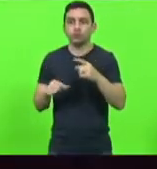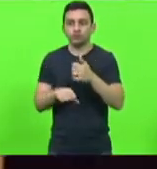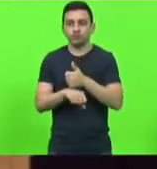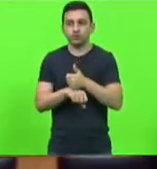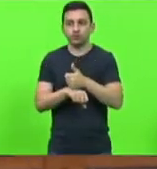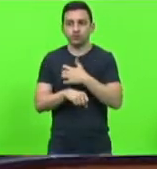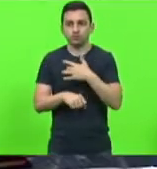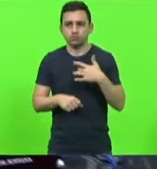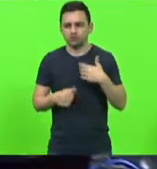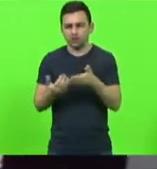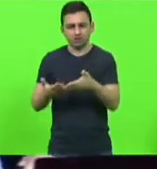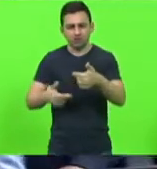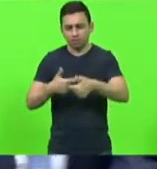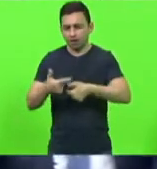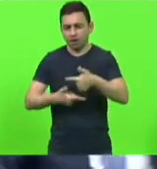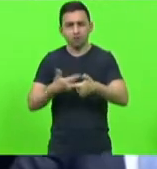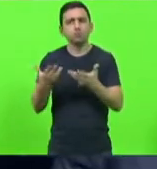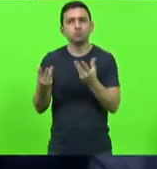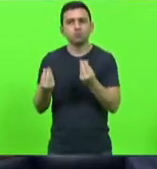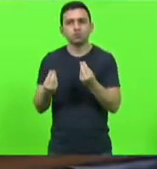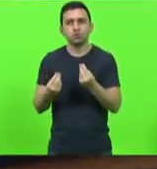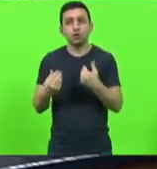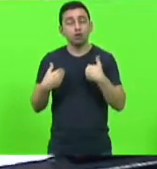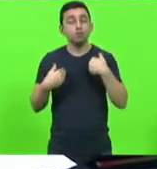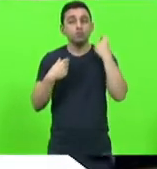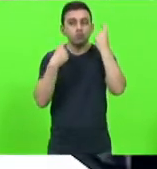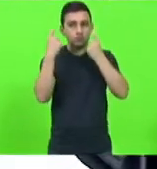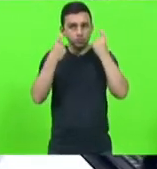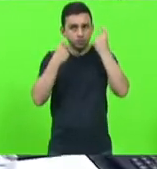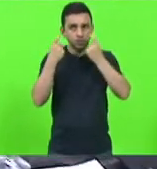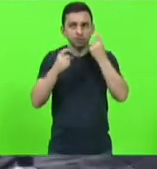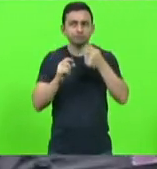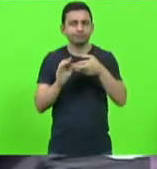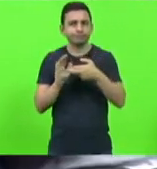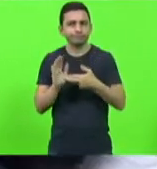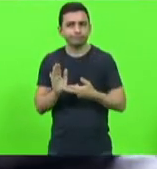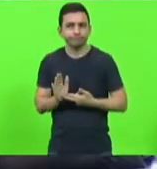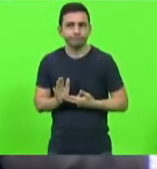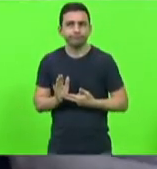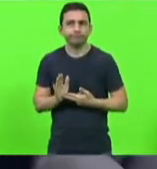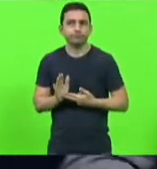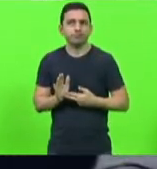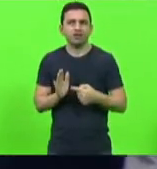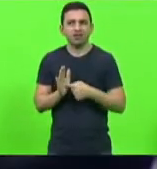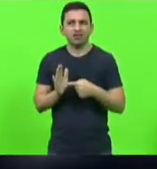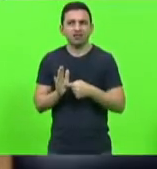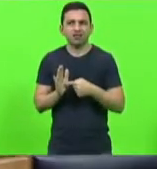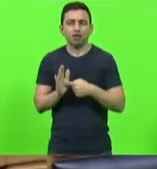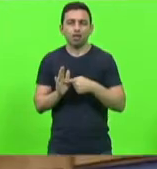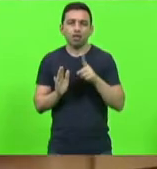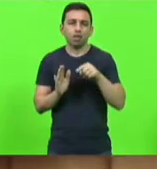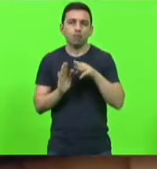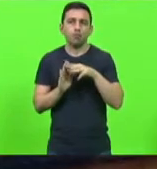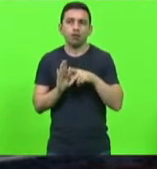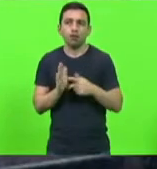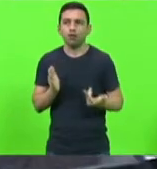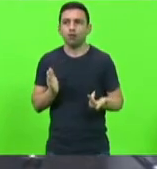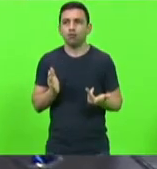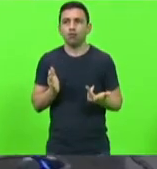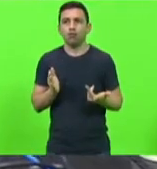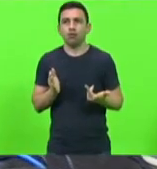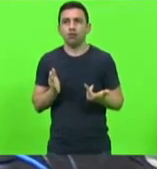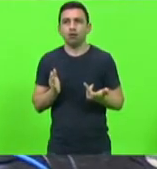tanto fizeram nessa pandemia. Mas me preocupa muito essas medidas que são provisórias, são momentâneas e elas vão